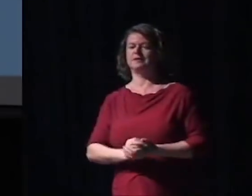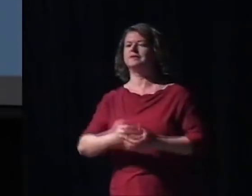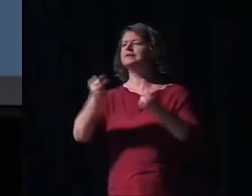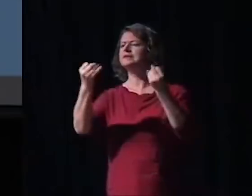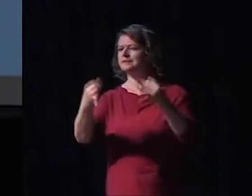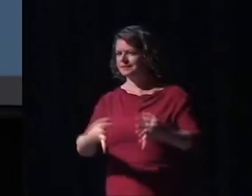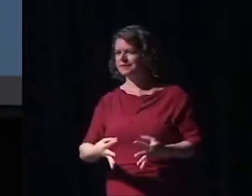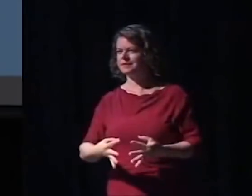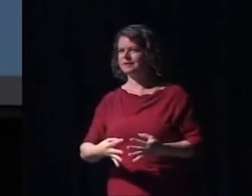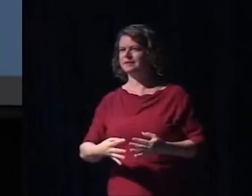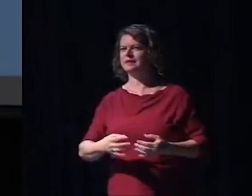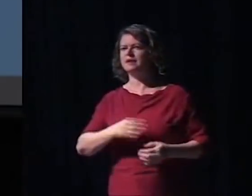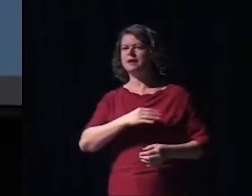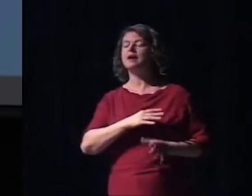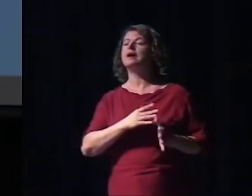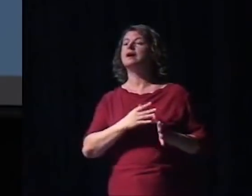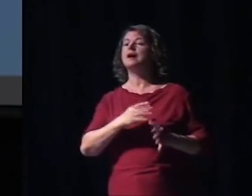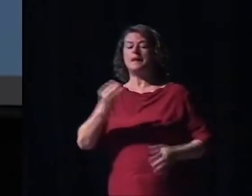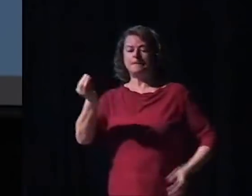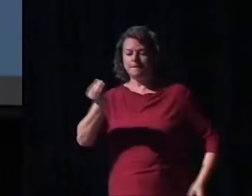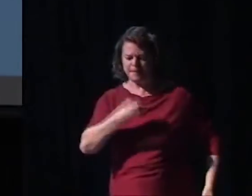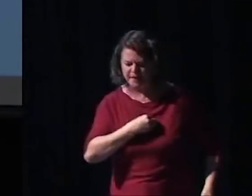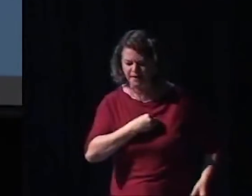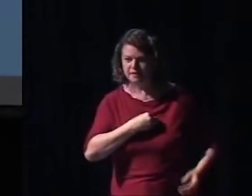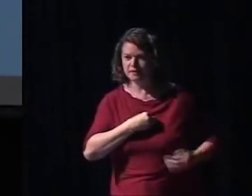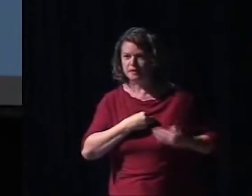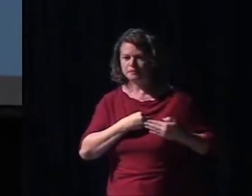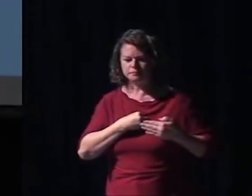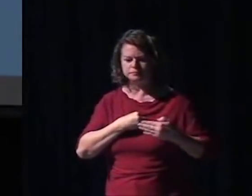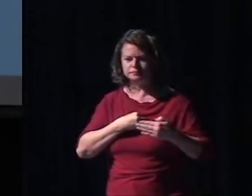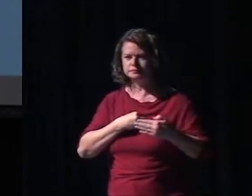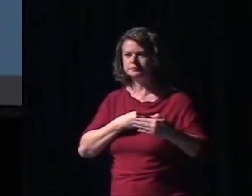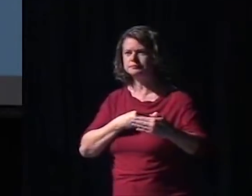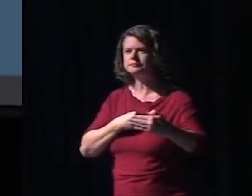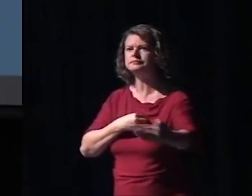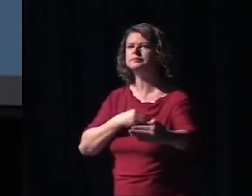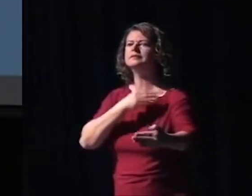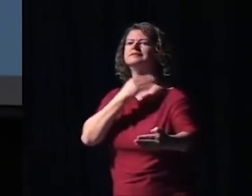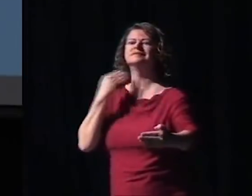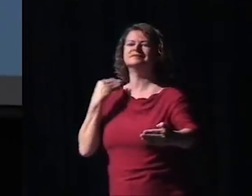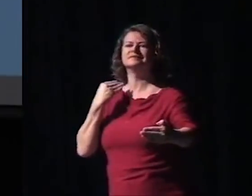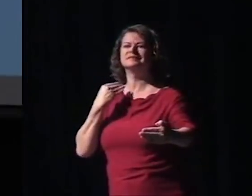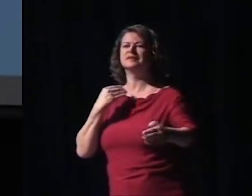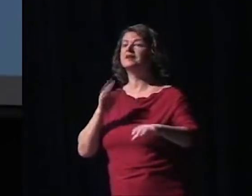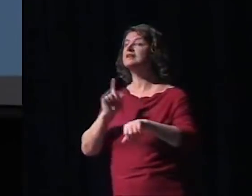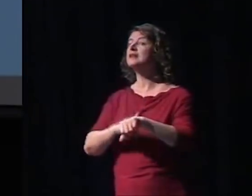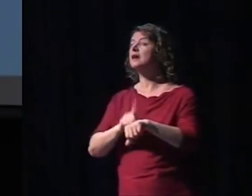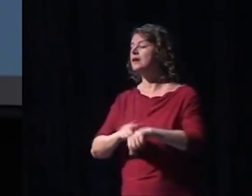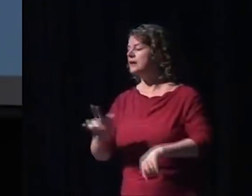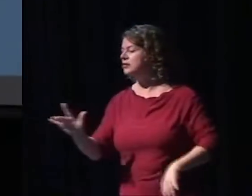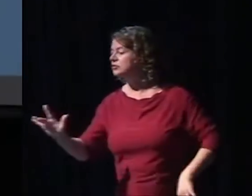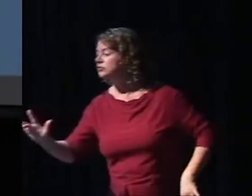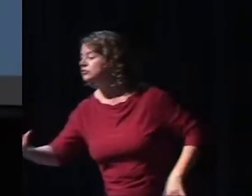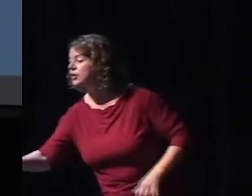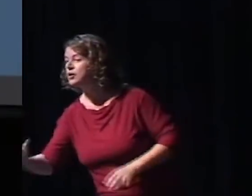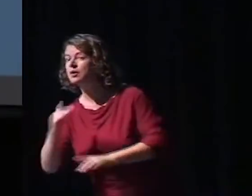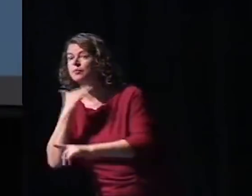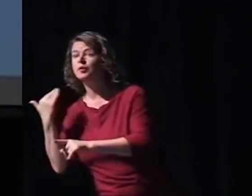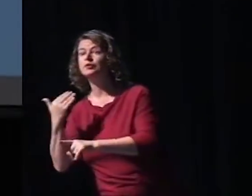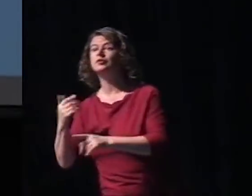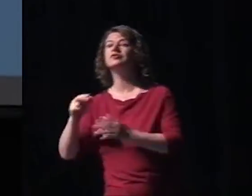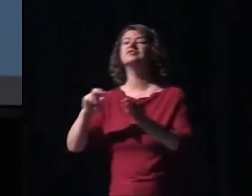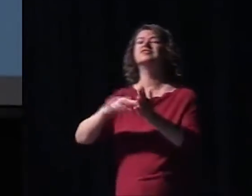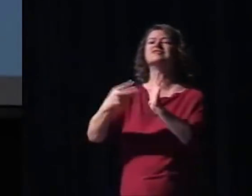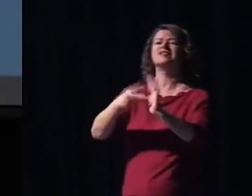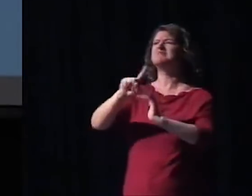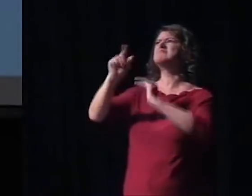morte. Isso significa que ao tocar o morto, ele estaria quebrando o voto. Então tudo isso funcionava